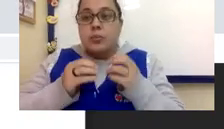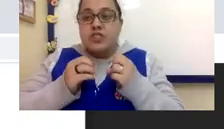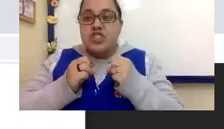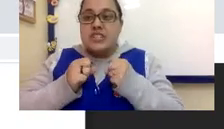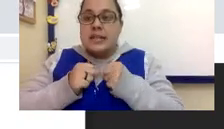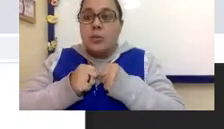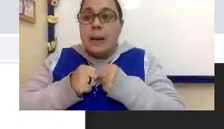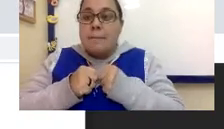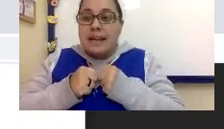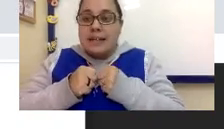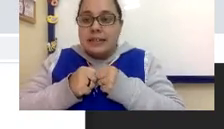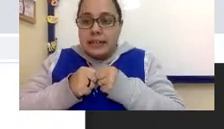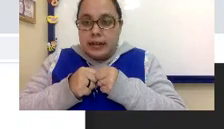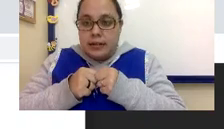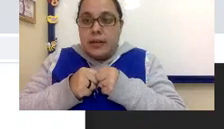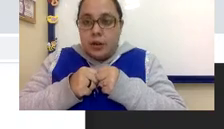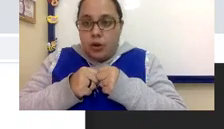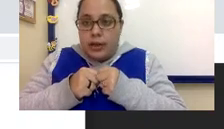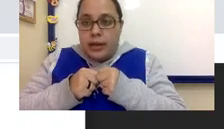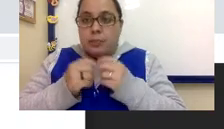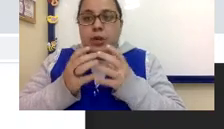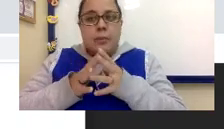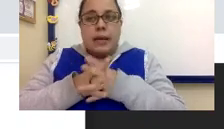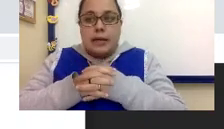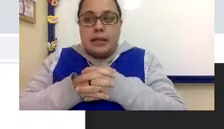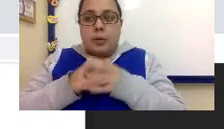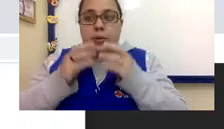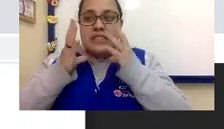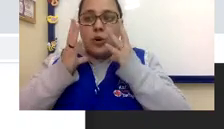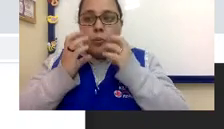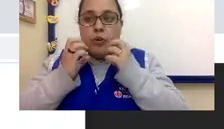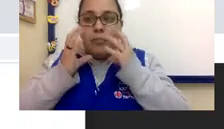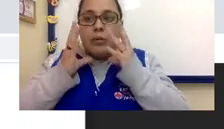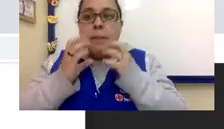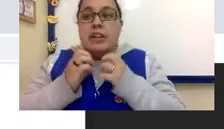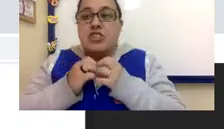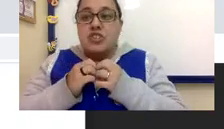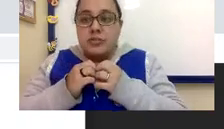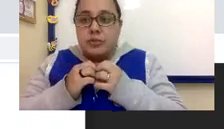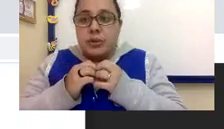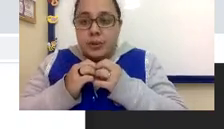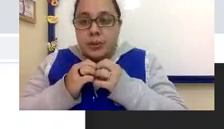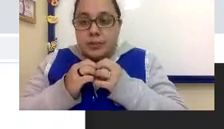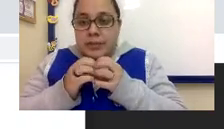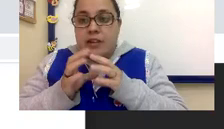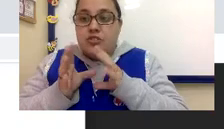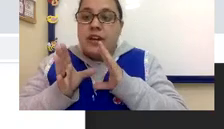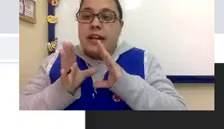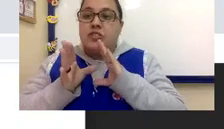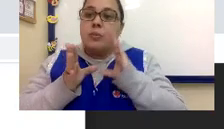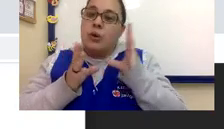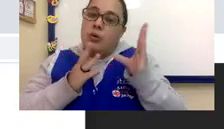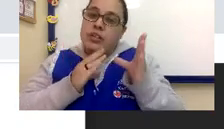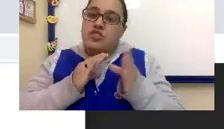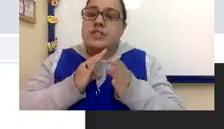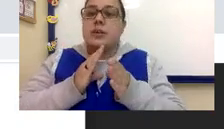né? Numa digestão mecânica, ok? Por que mecânica? Porque são um movimento repetitivo, né?